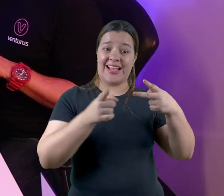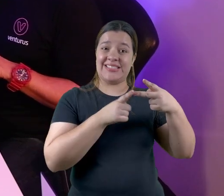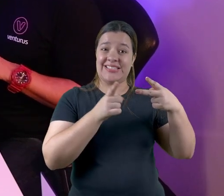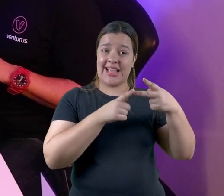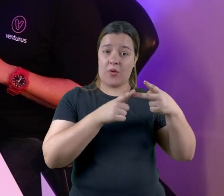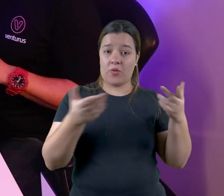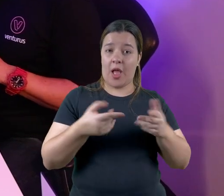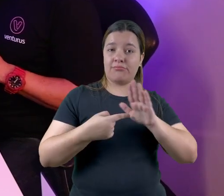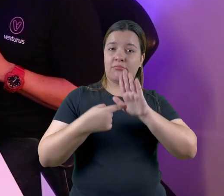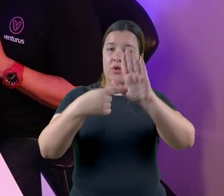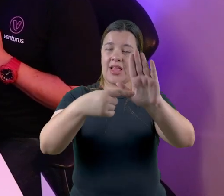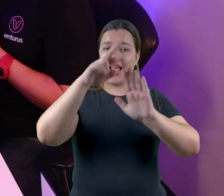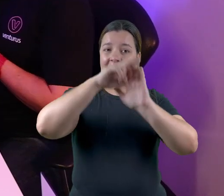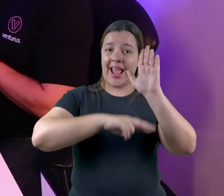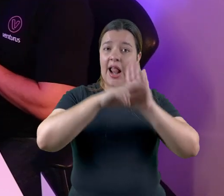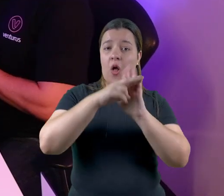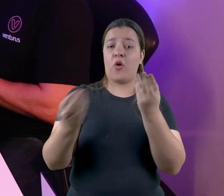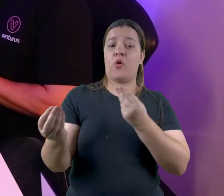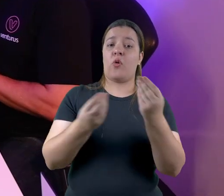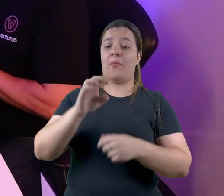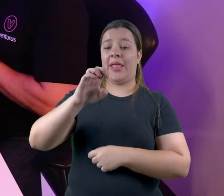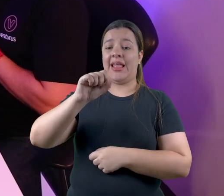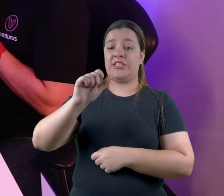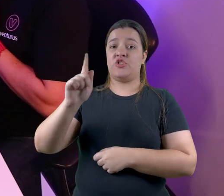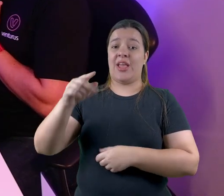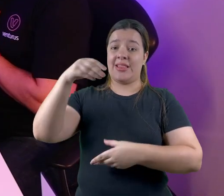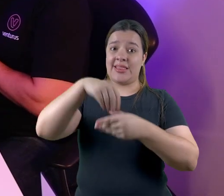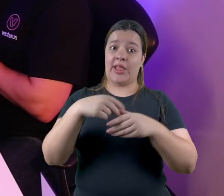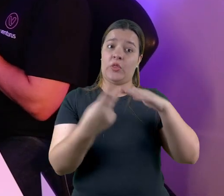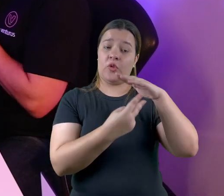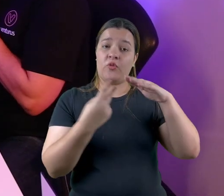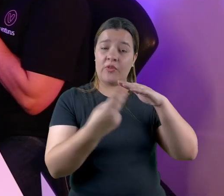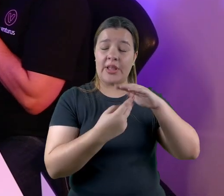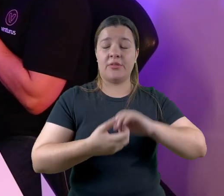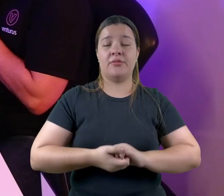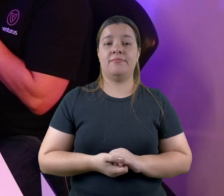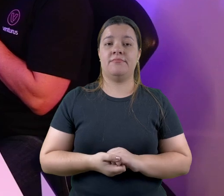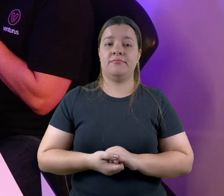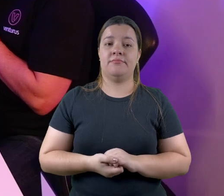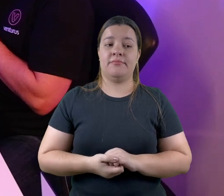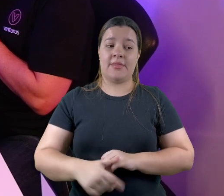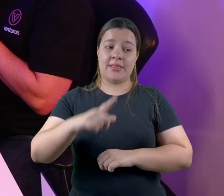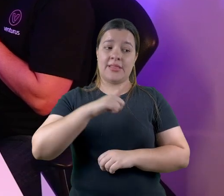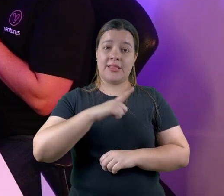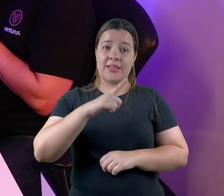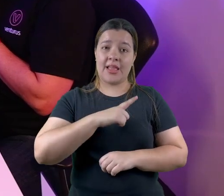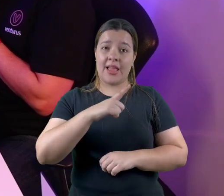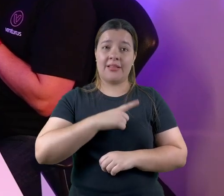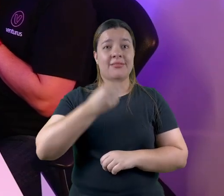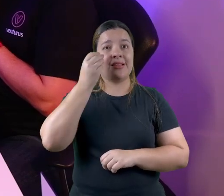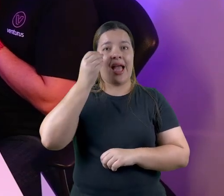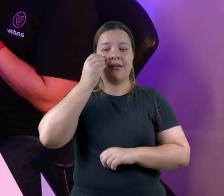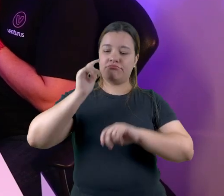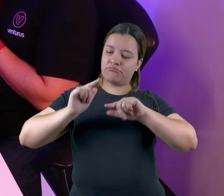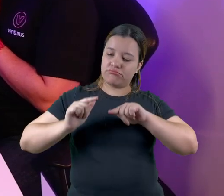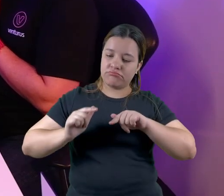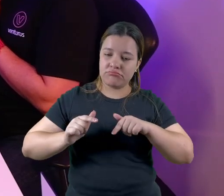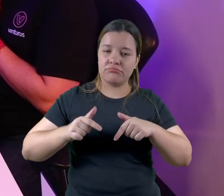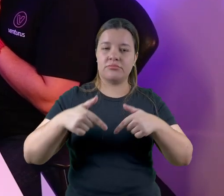agora eh de SG e a gente tenta